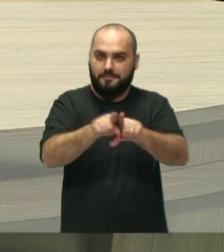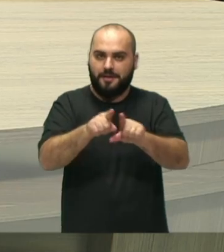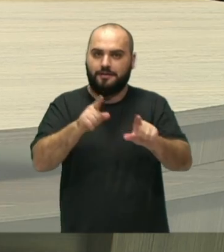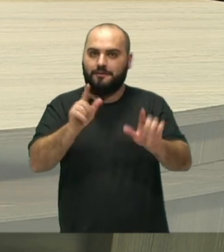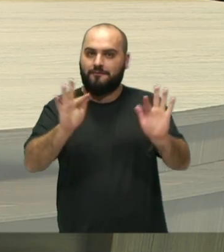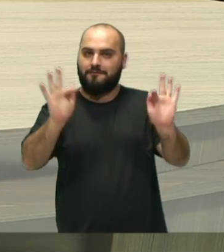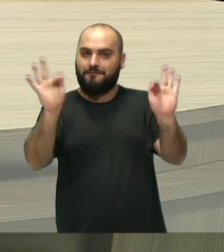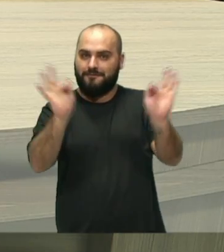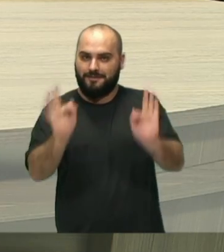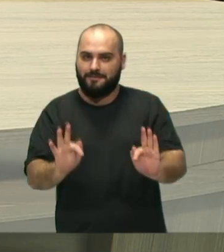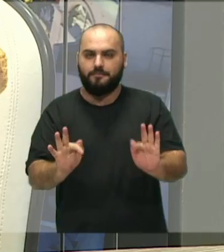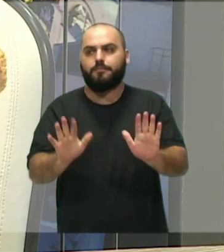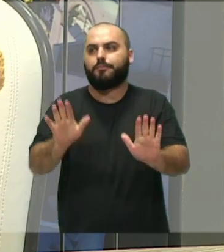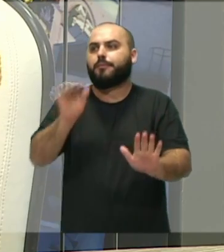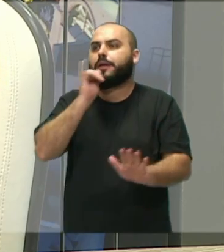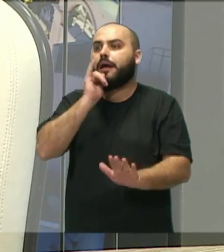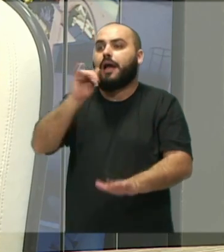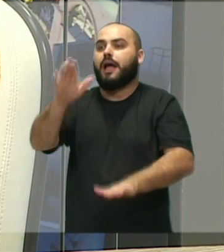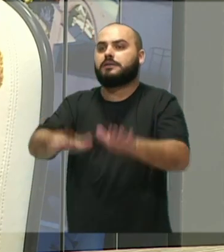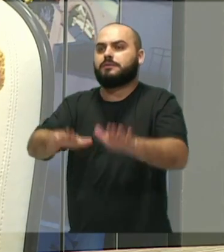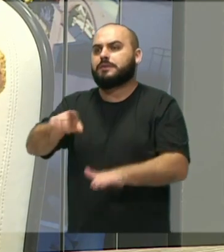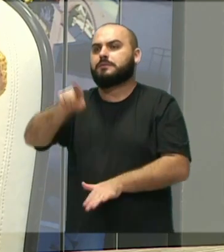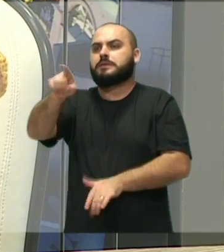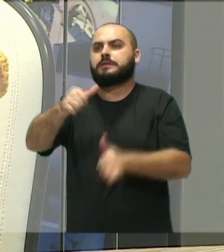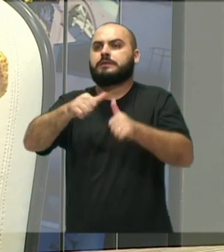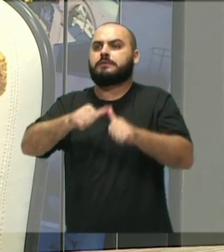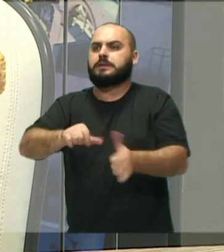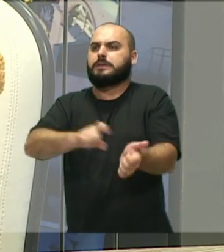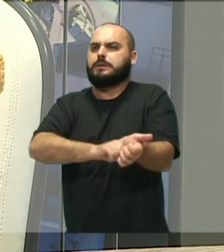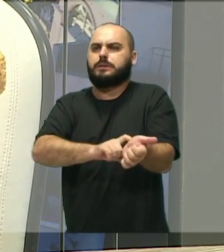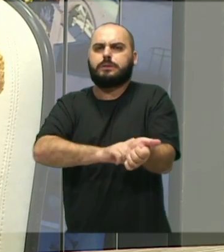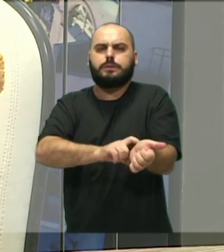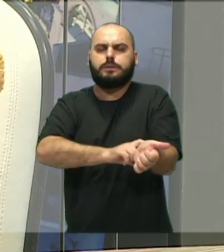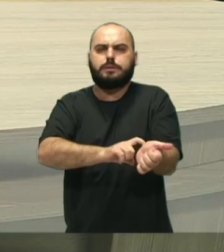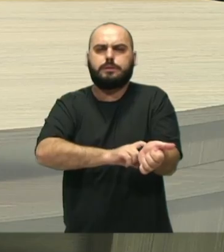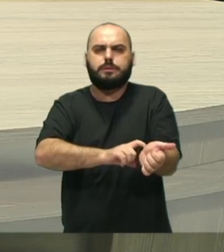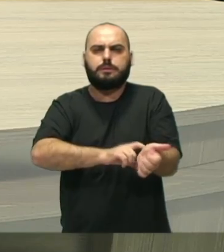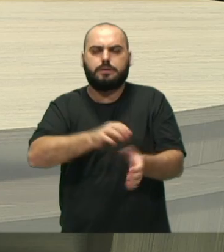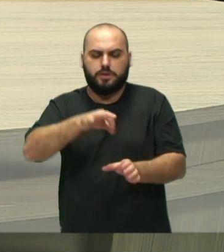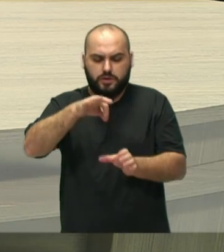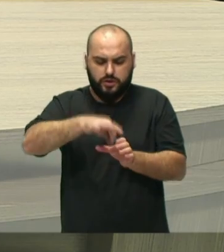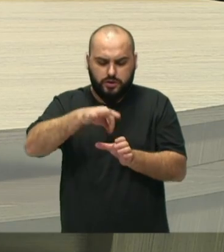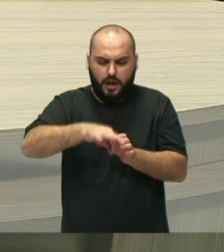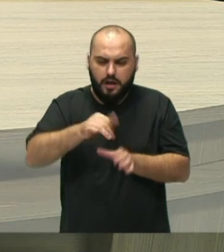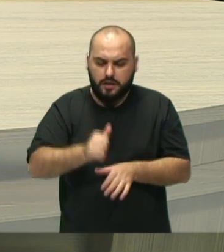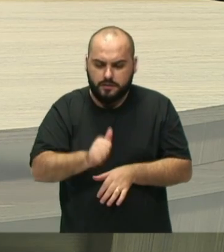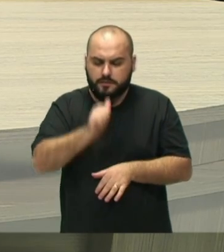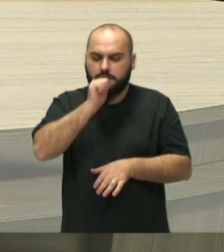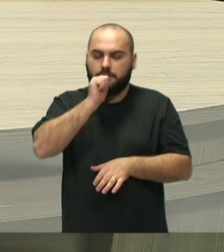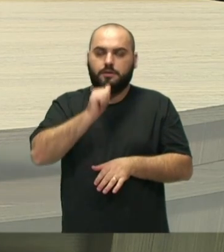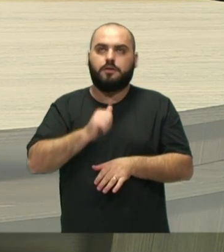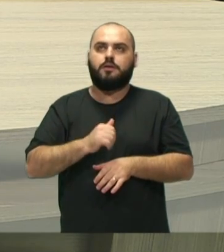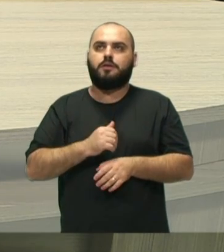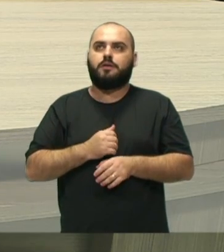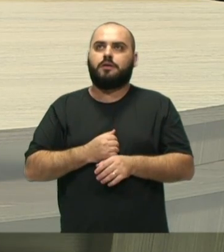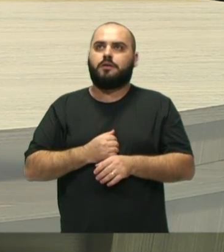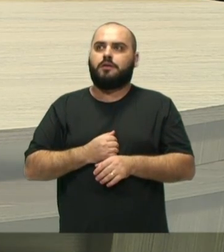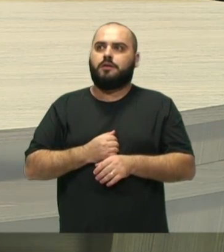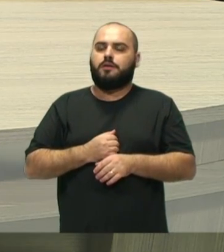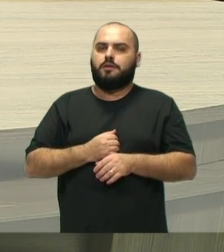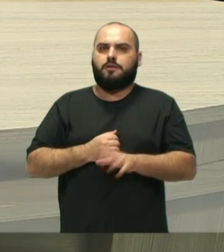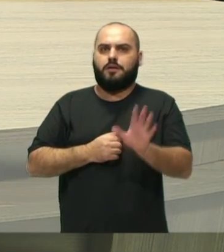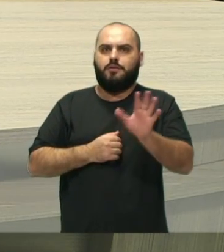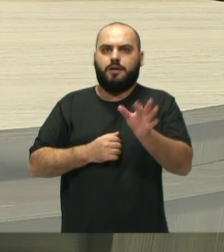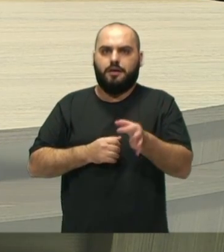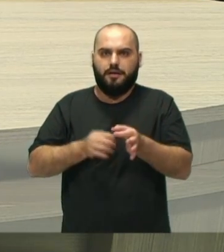né? Às vezes assim, você está ali nervoso, às vezes toma um gole de chá, não é só porque você tomou um chá,